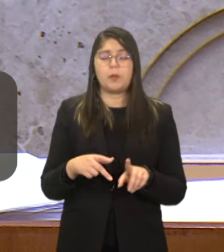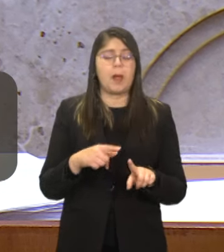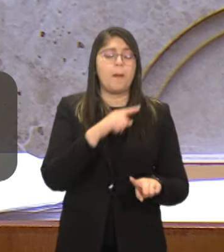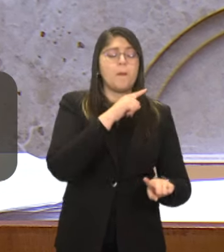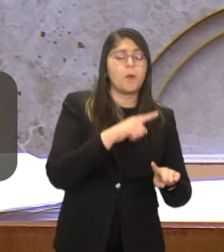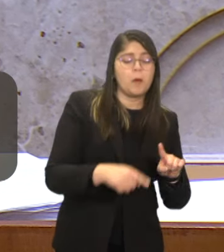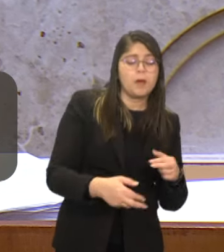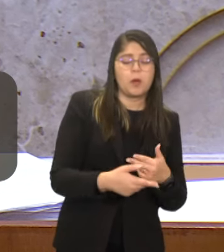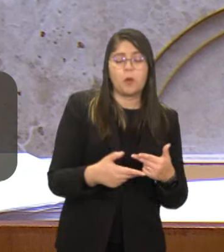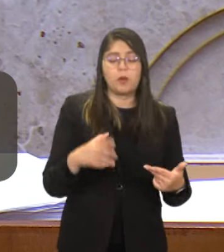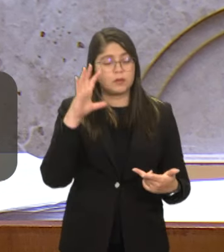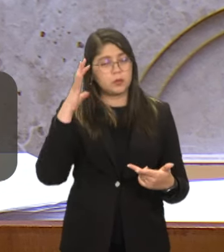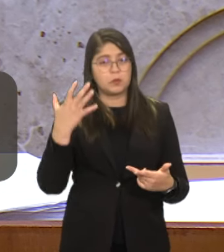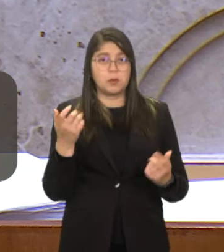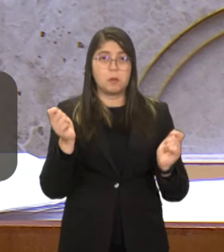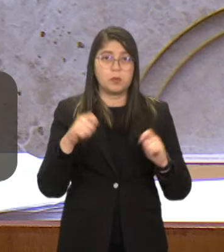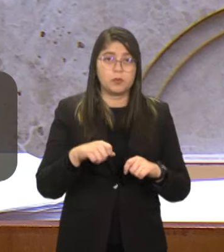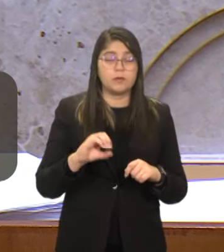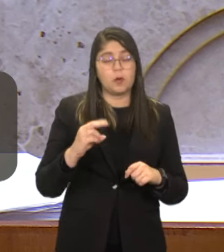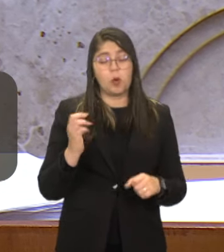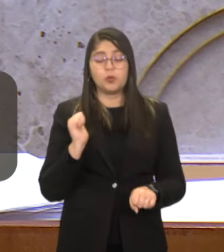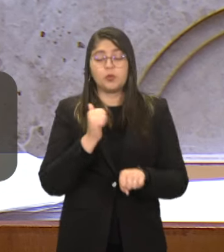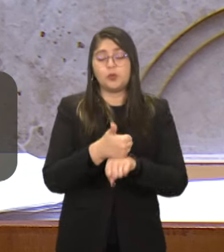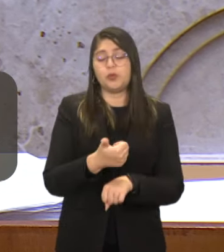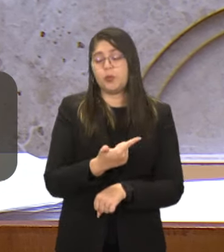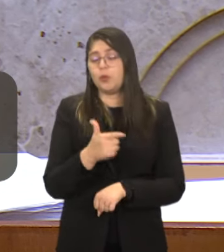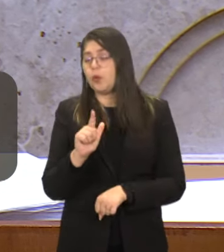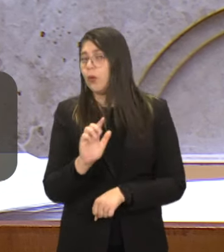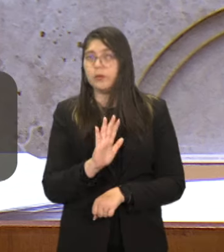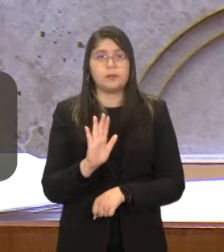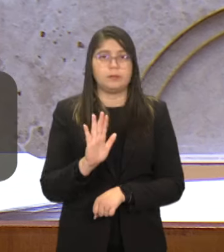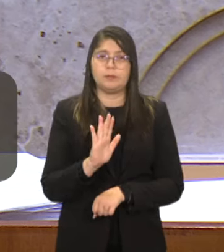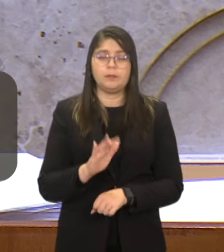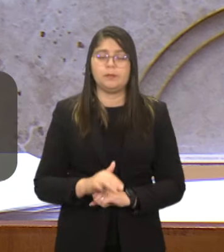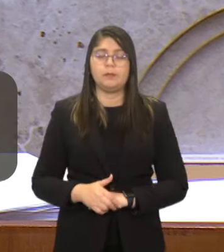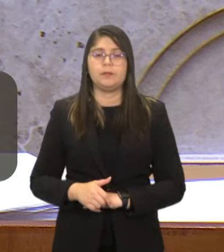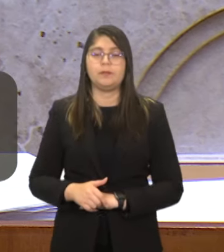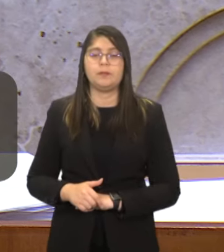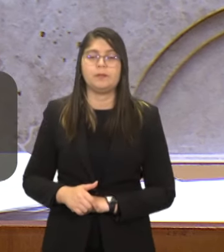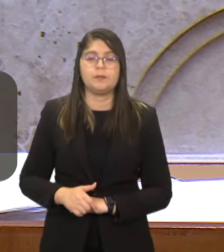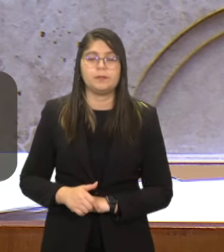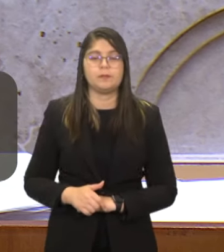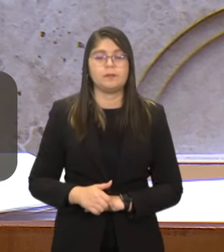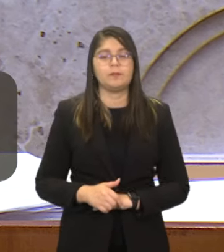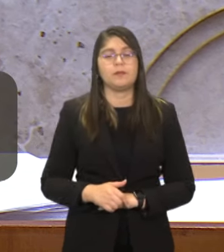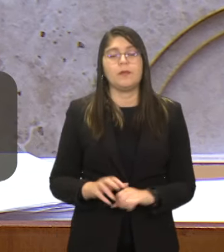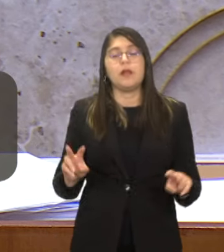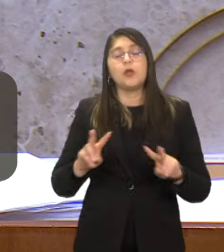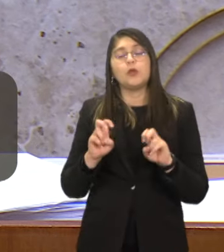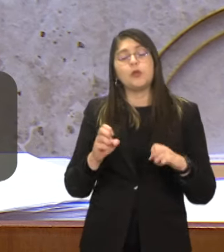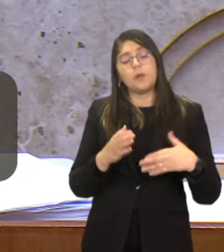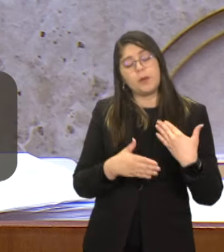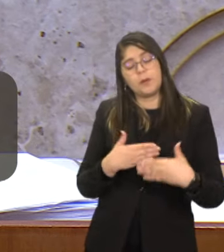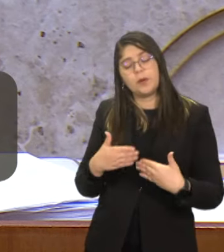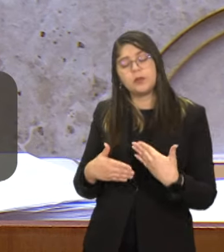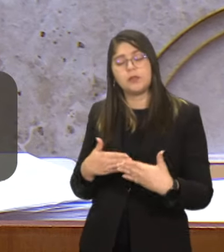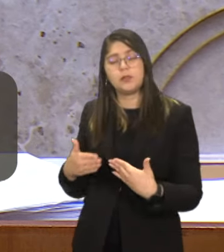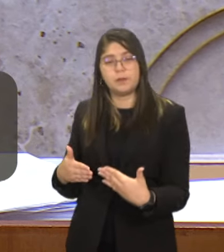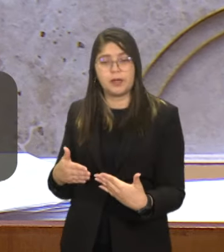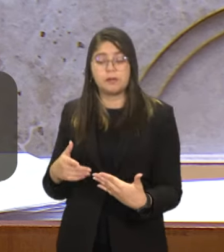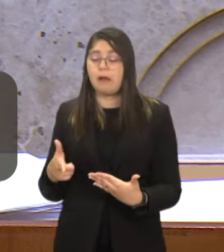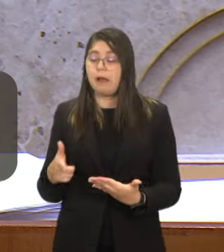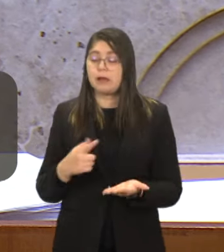soluções razoáveis ou substituí-las por outras que lhe pareçam melhores. Quanto ao procedimento, o